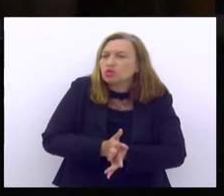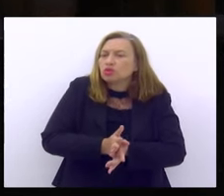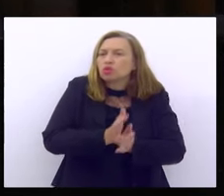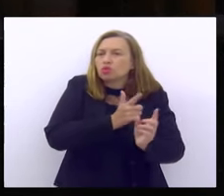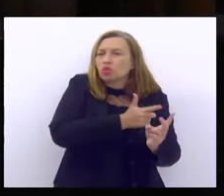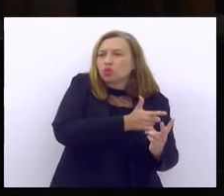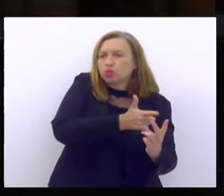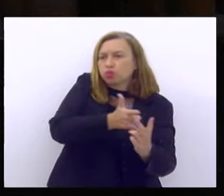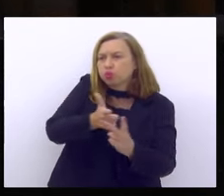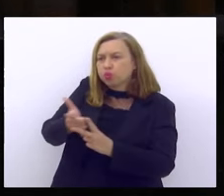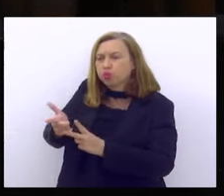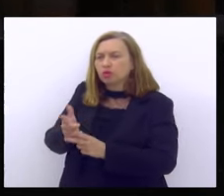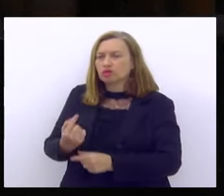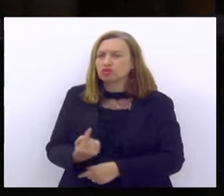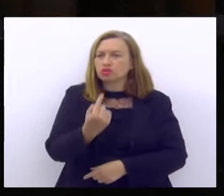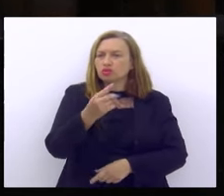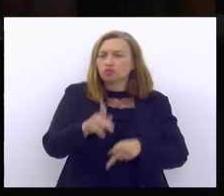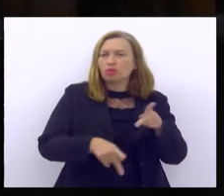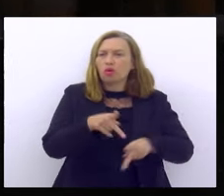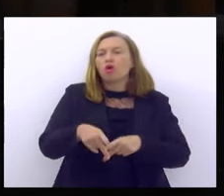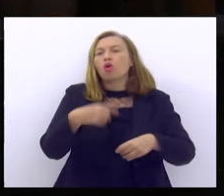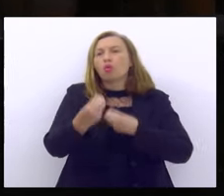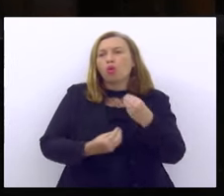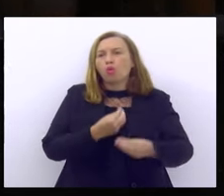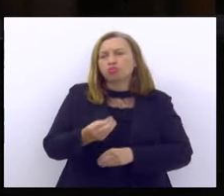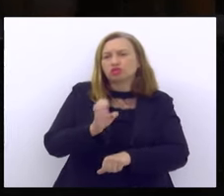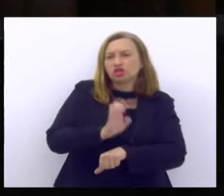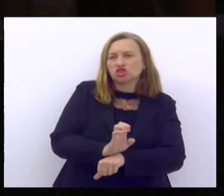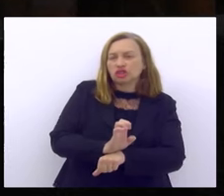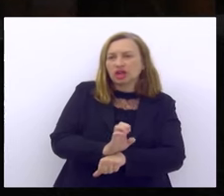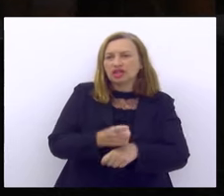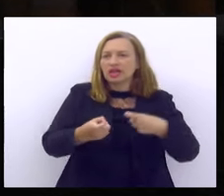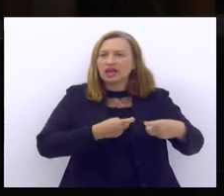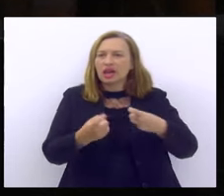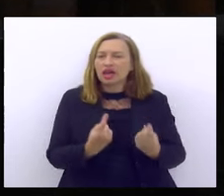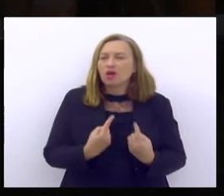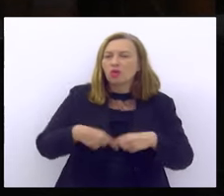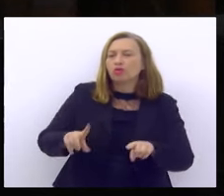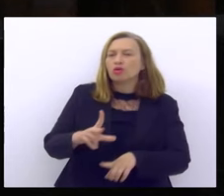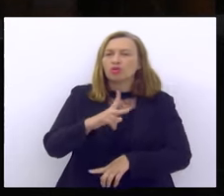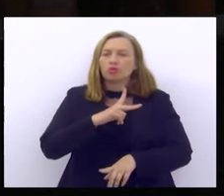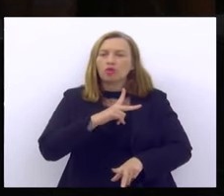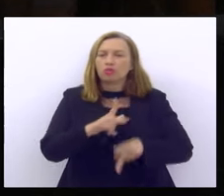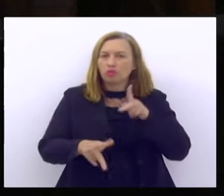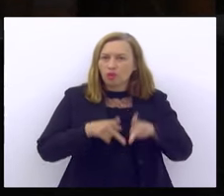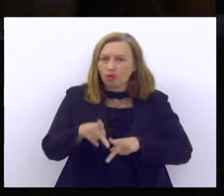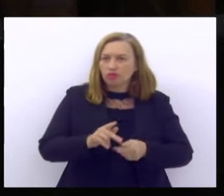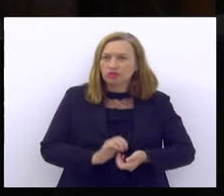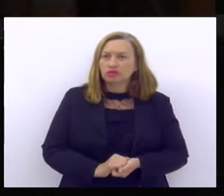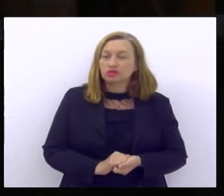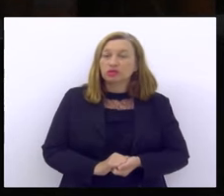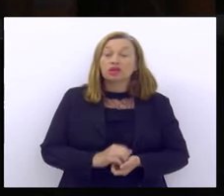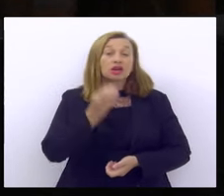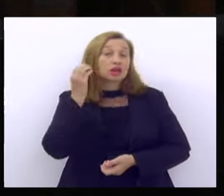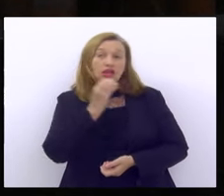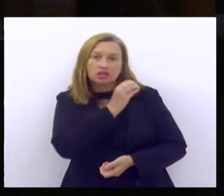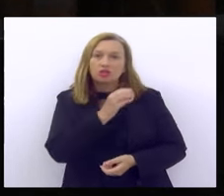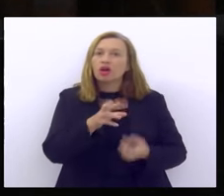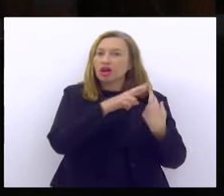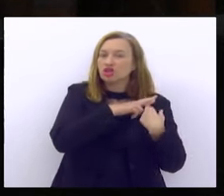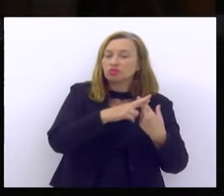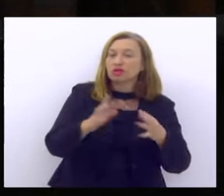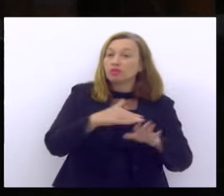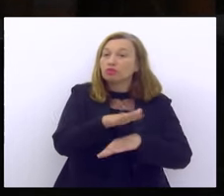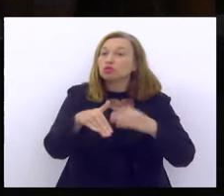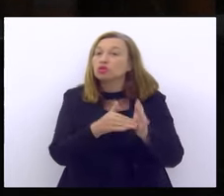de um povo. Como um Estado abre guerra contra a sua própria população? Cláudio Castro, o senhor é responsável por